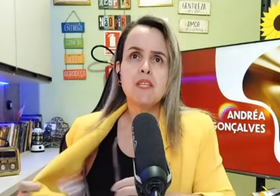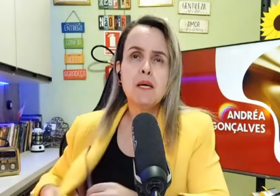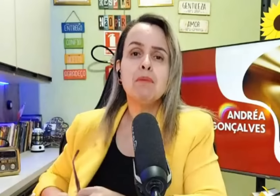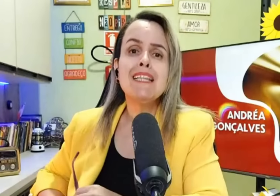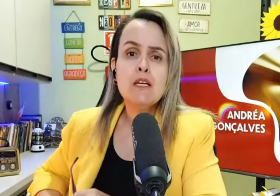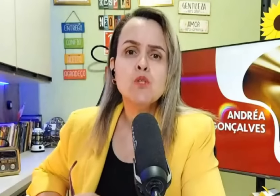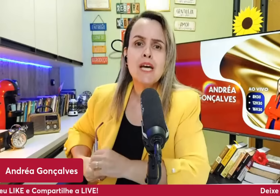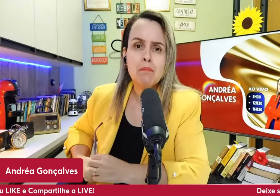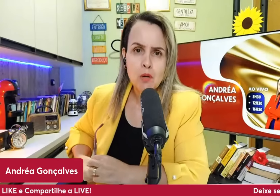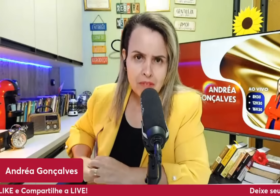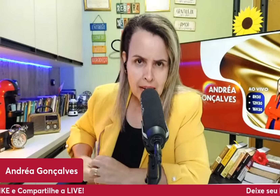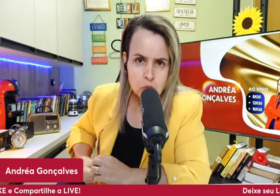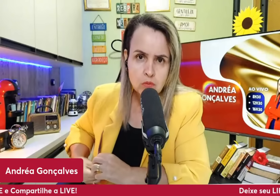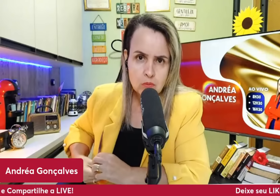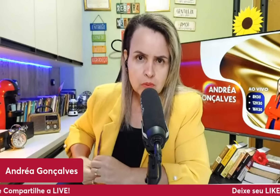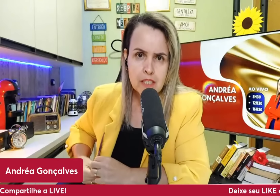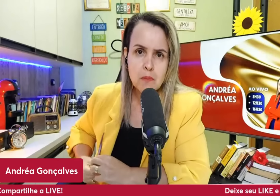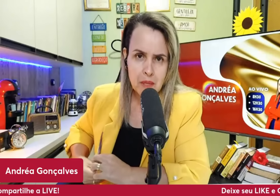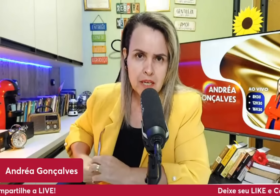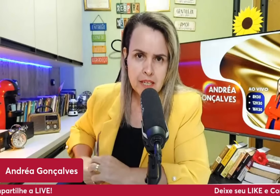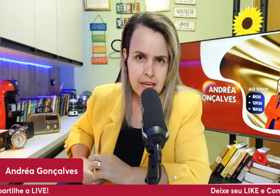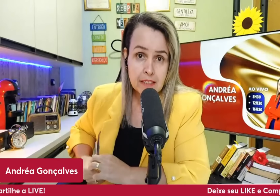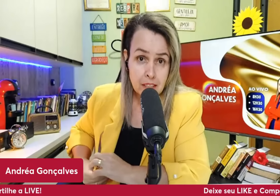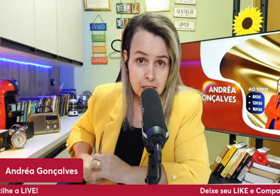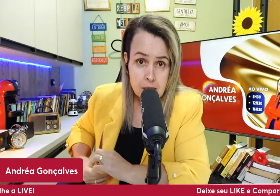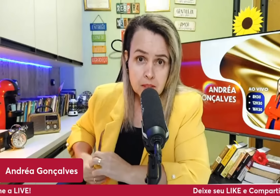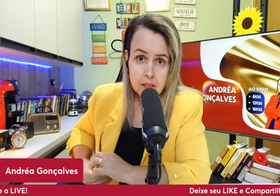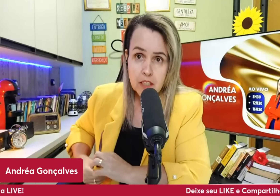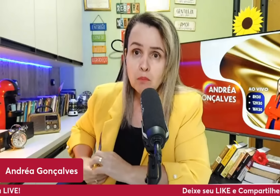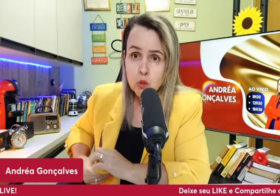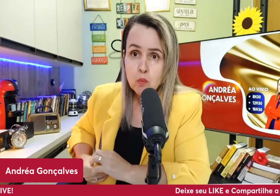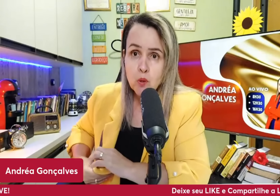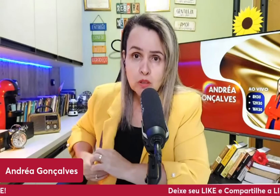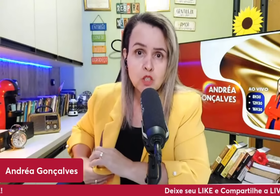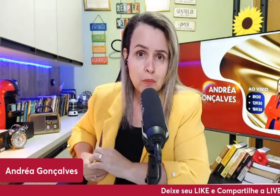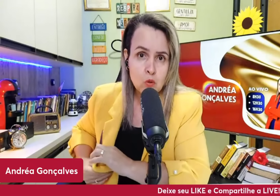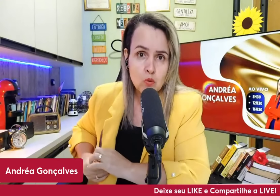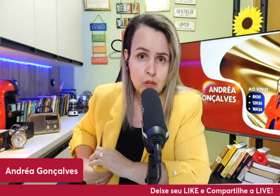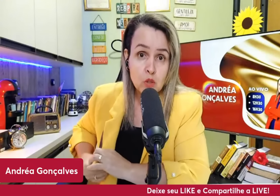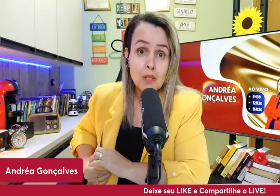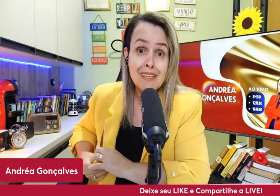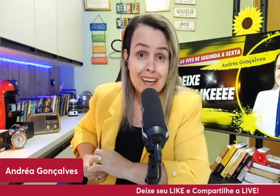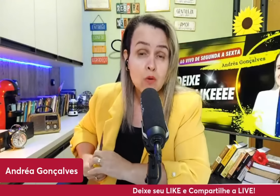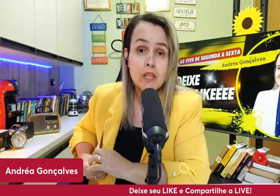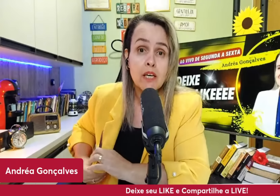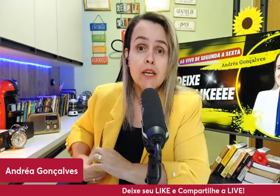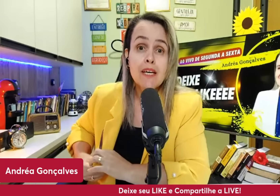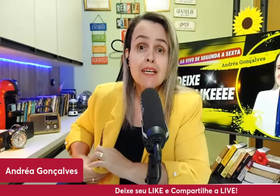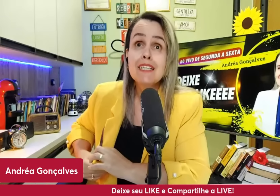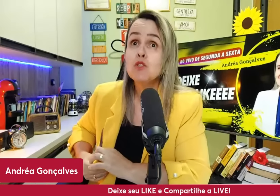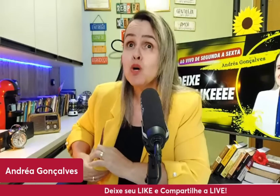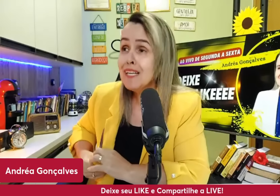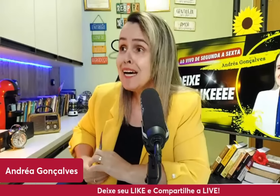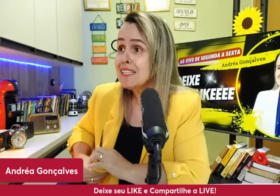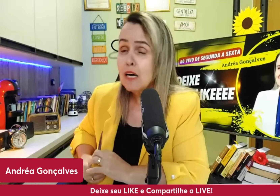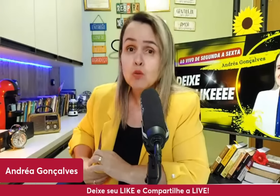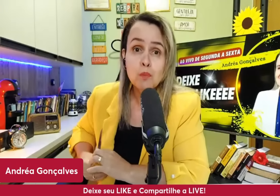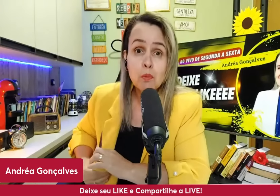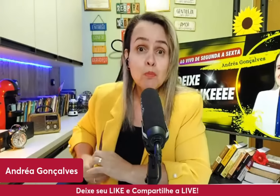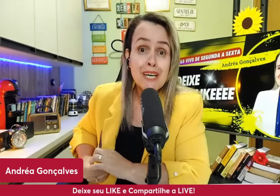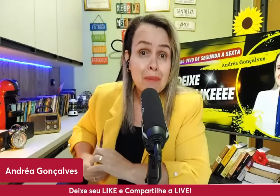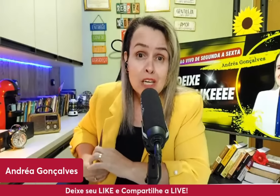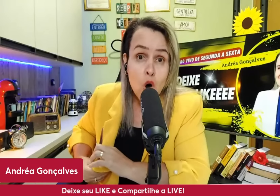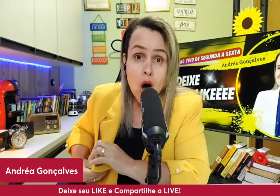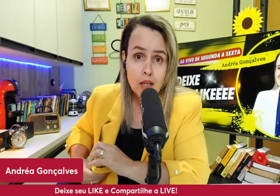and para não ser aprovado esse pnl 13 que é muito importante para o governo que quer o quê tornar a